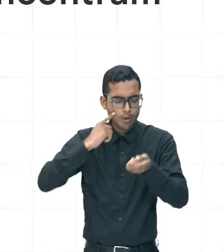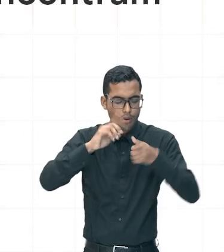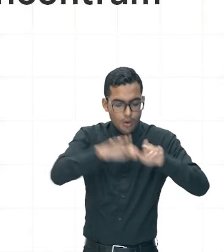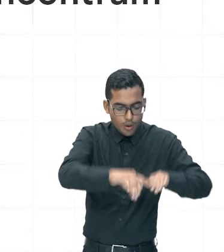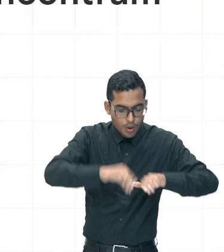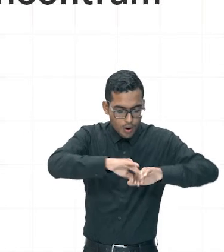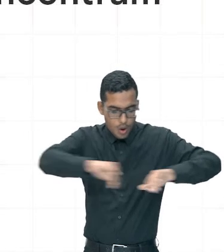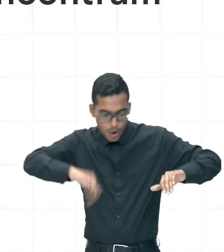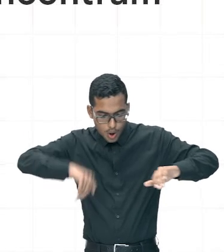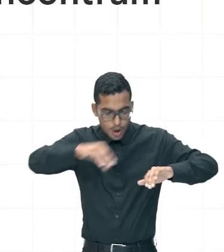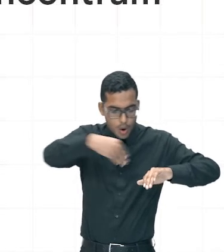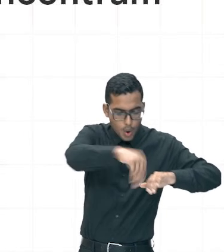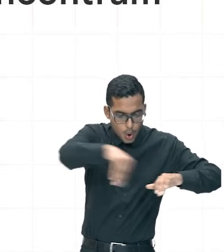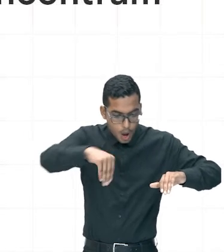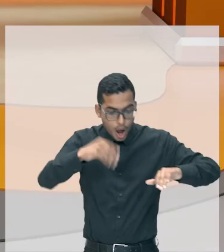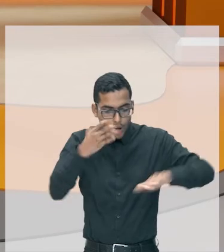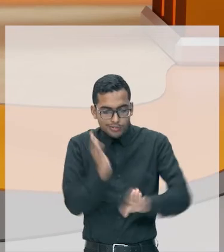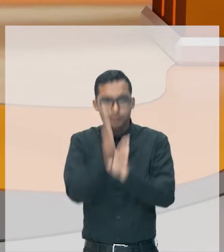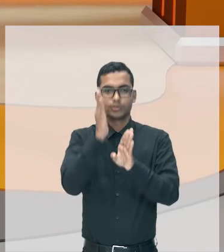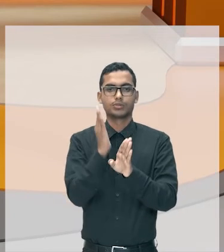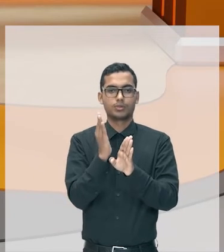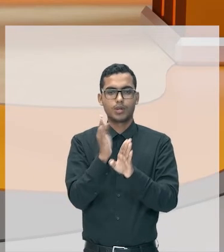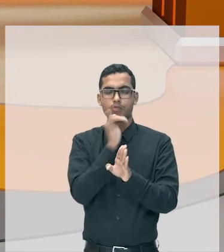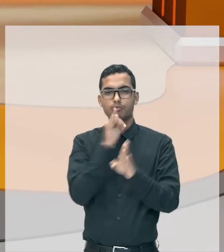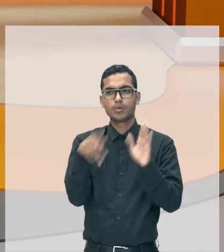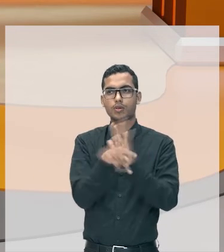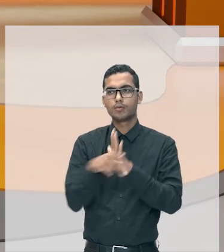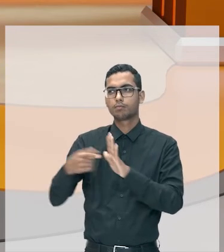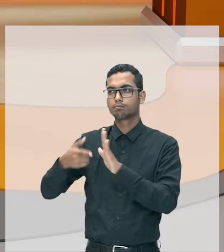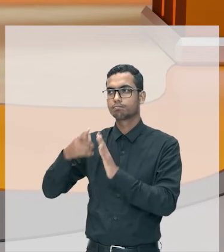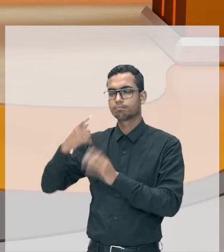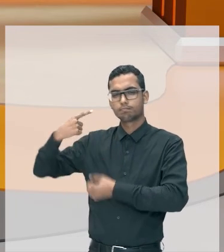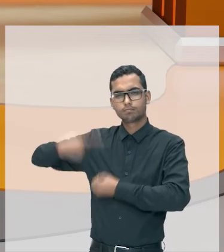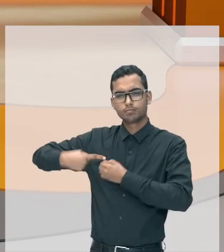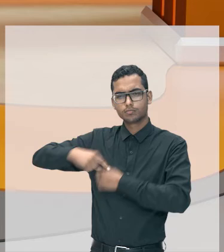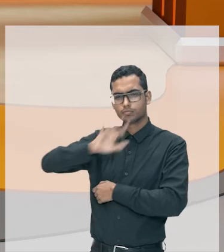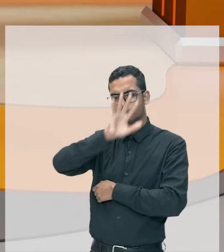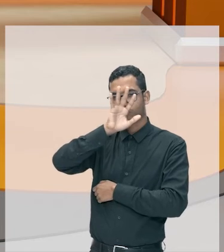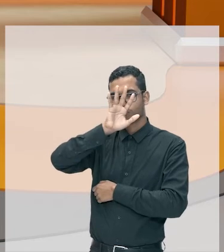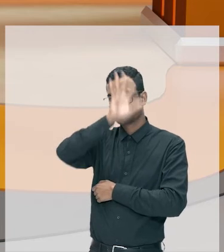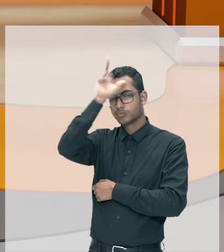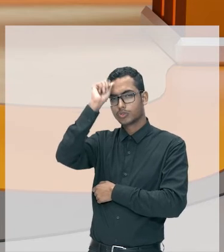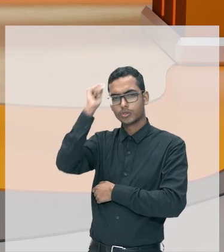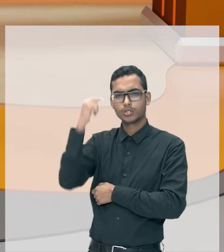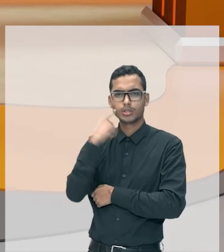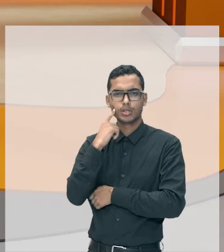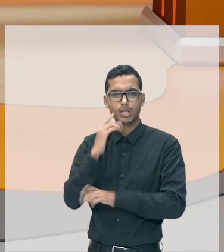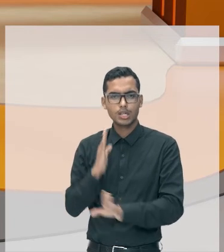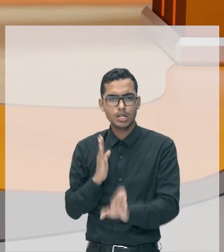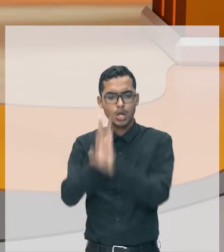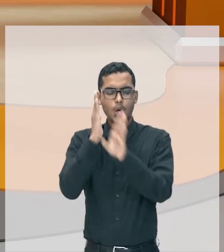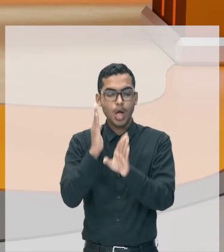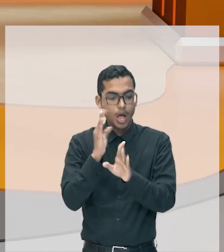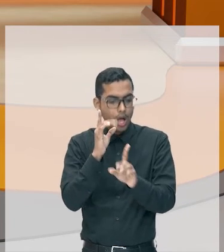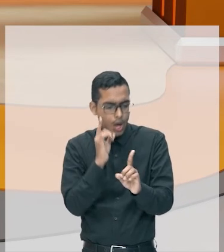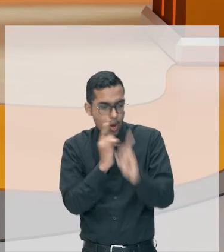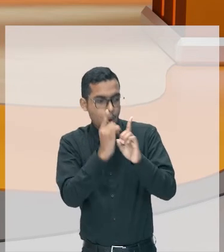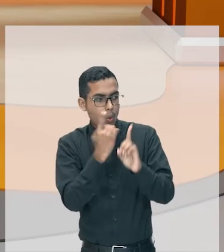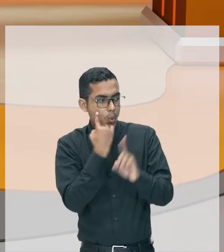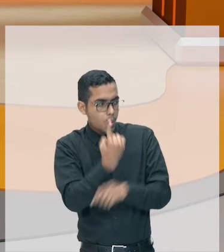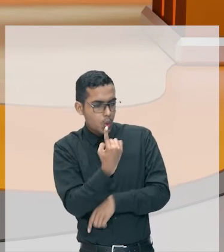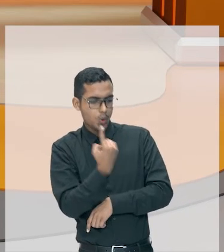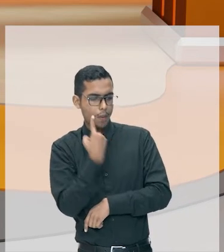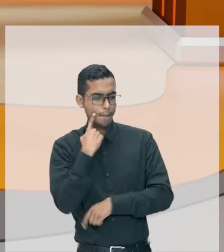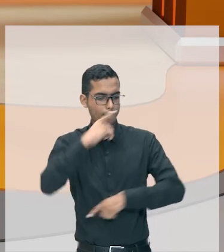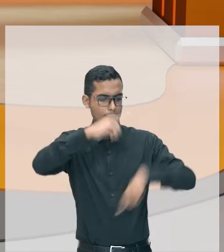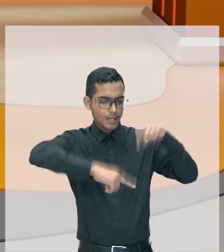em alguns lugares onde havia assentamentos indígenas, às vezes achar um pedacinho de cerâmica no quintal, às vezes vai cavar uma cacimba,